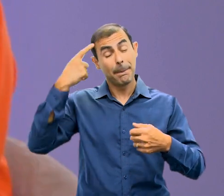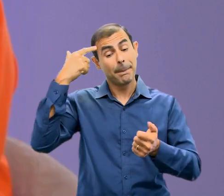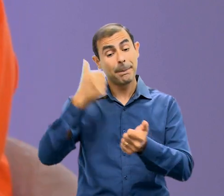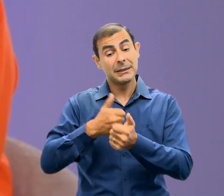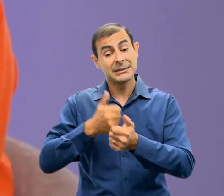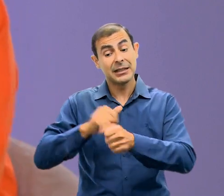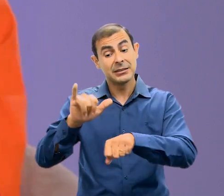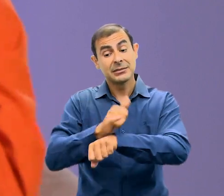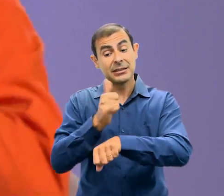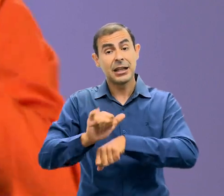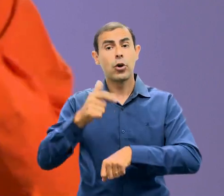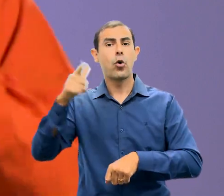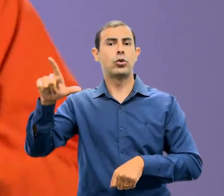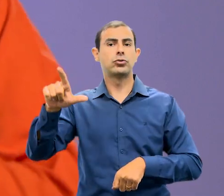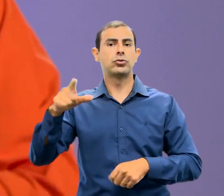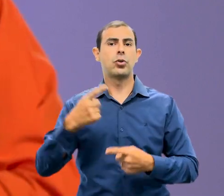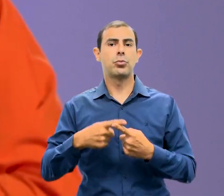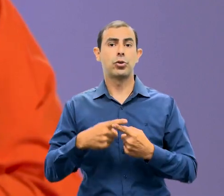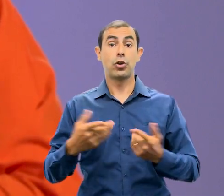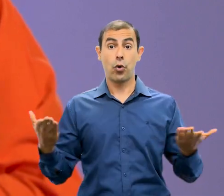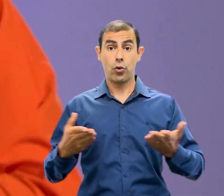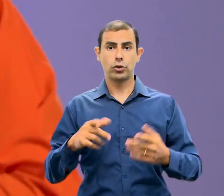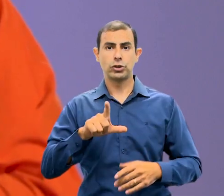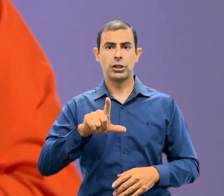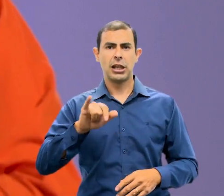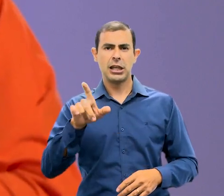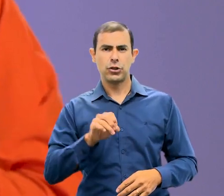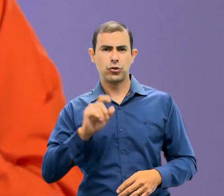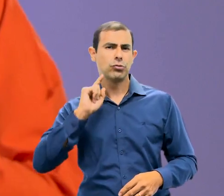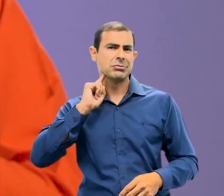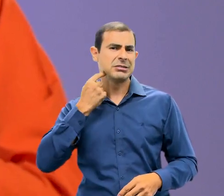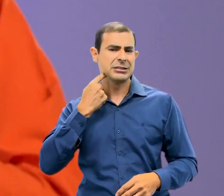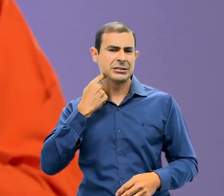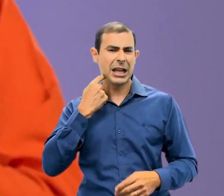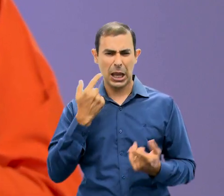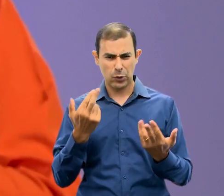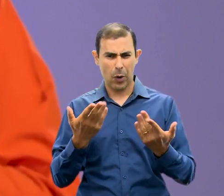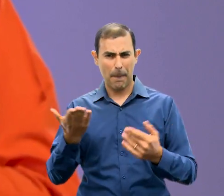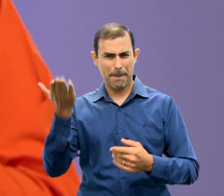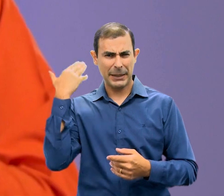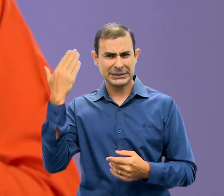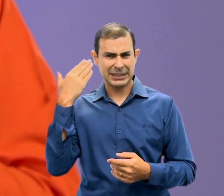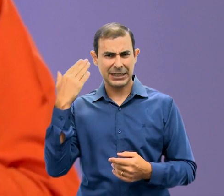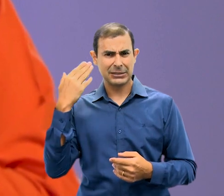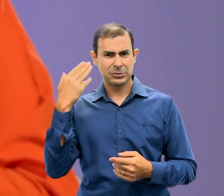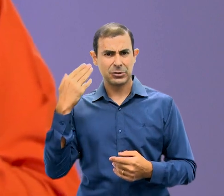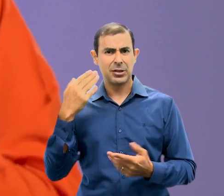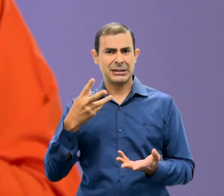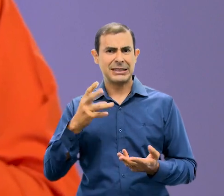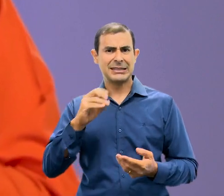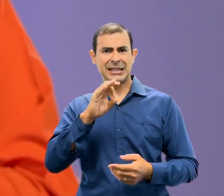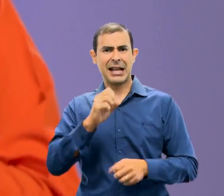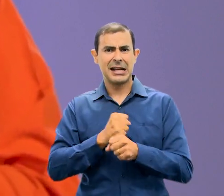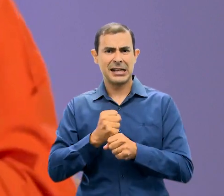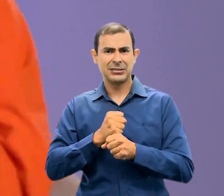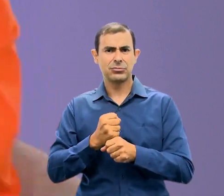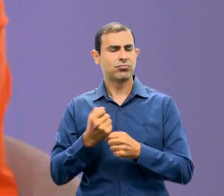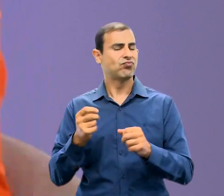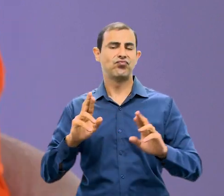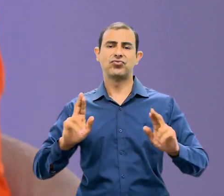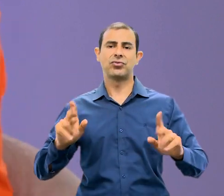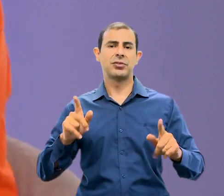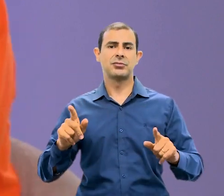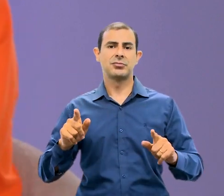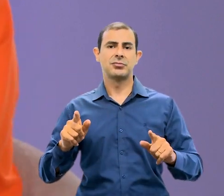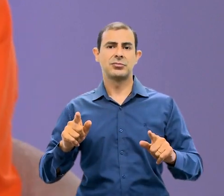o lixo de hoje, Maria, não é o mesmo lixo de 20, 30 anos atrás. O cidadão ele descarta televisão, sofá, geladeira, e ele não